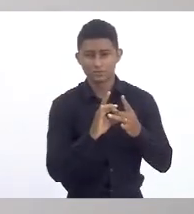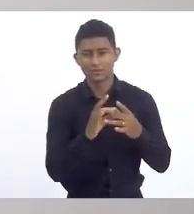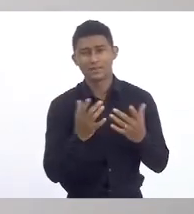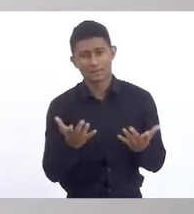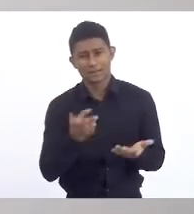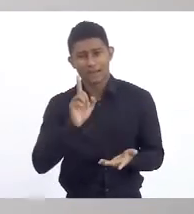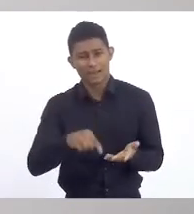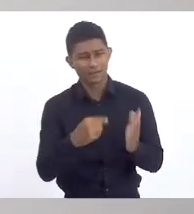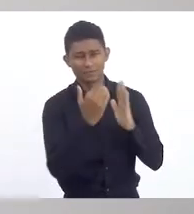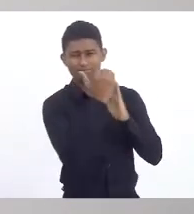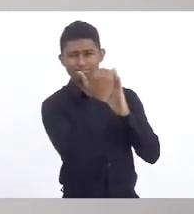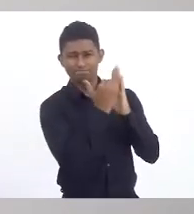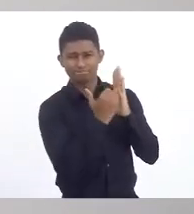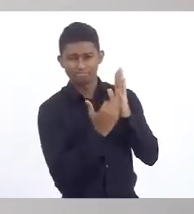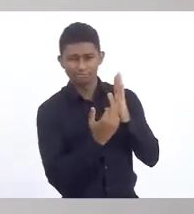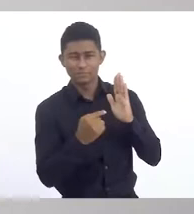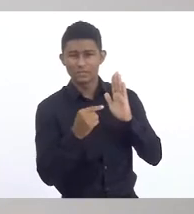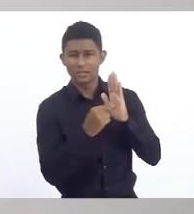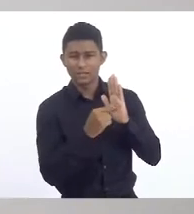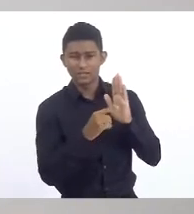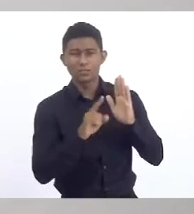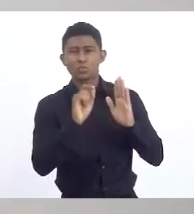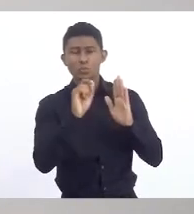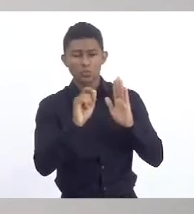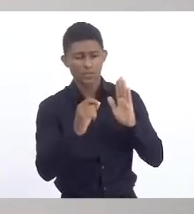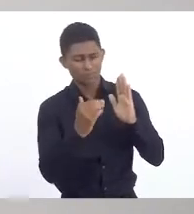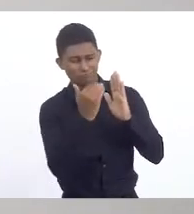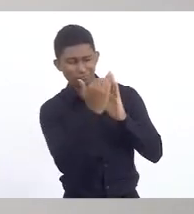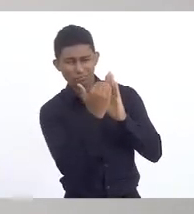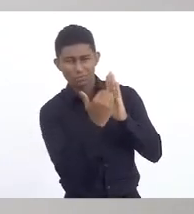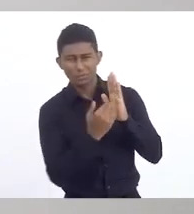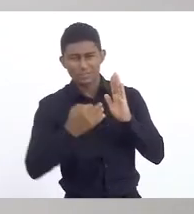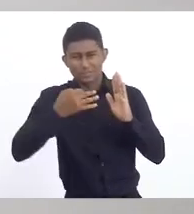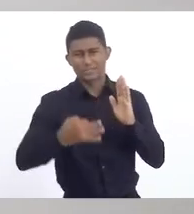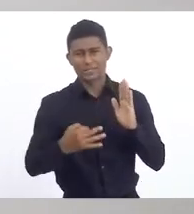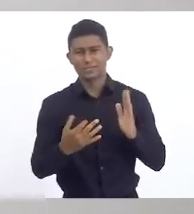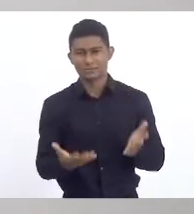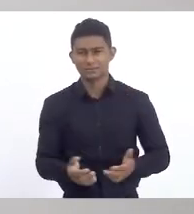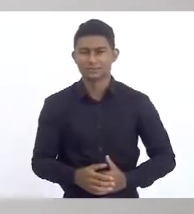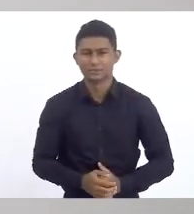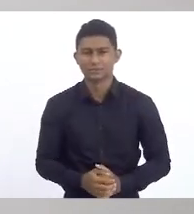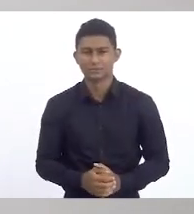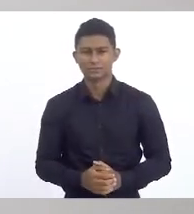né, com diretrizes para operacionalizar isso.